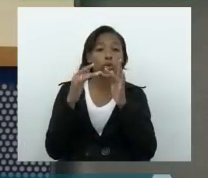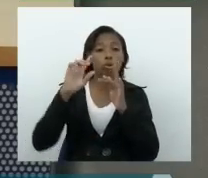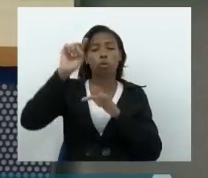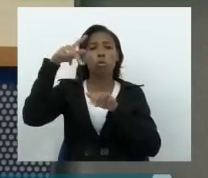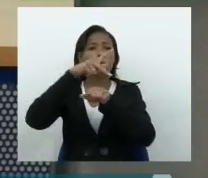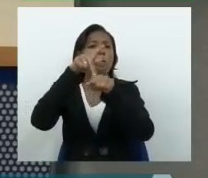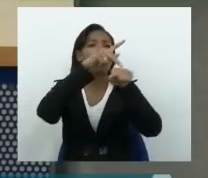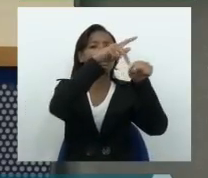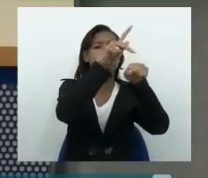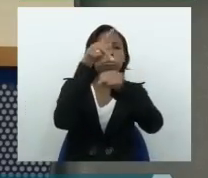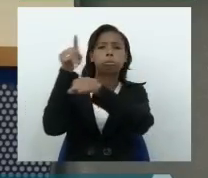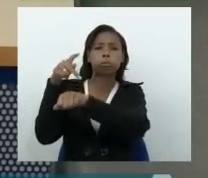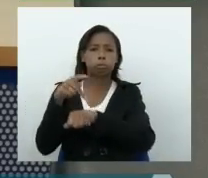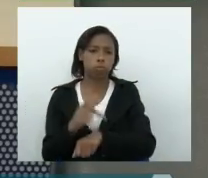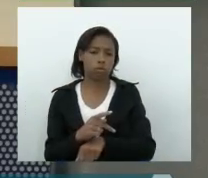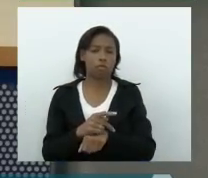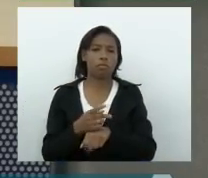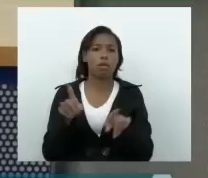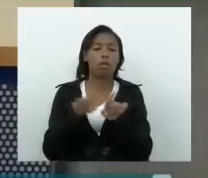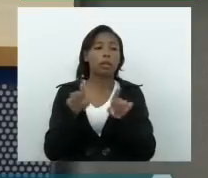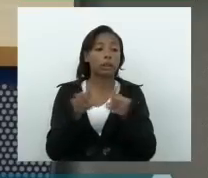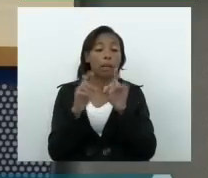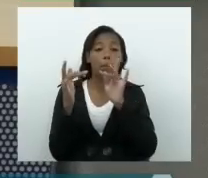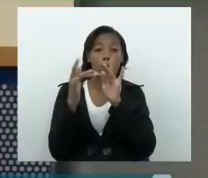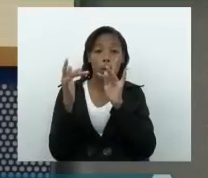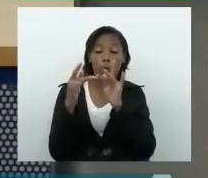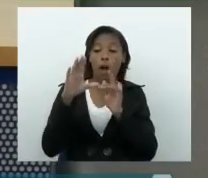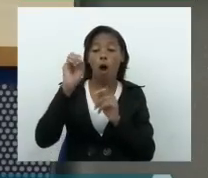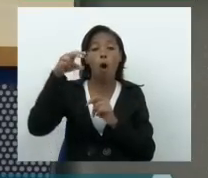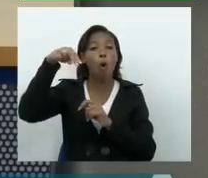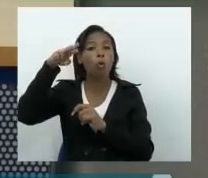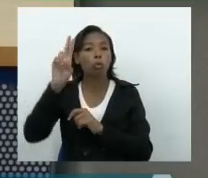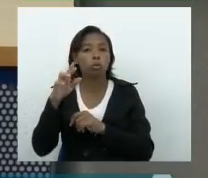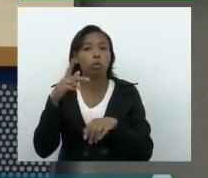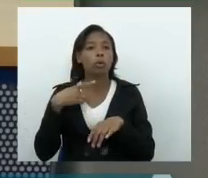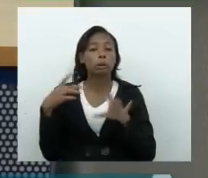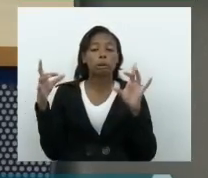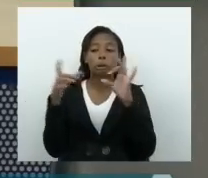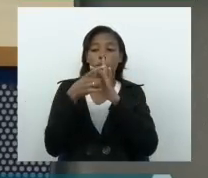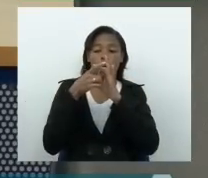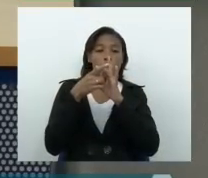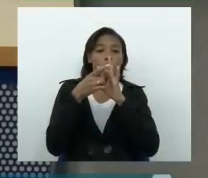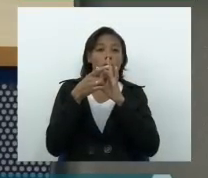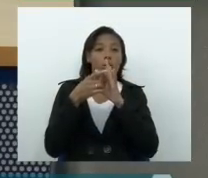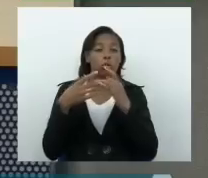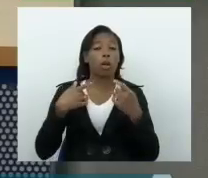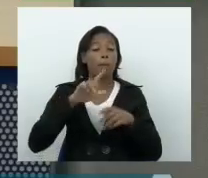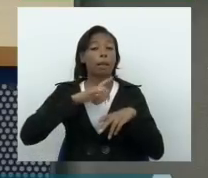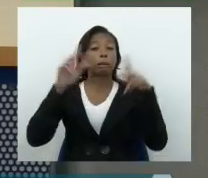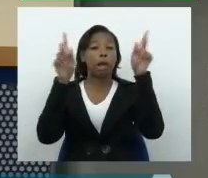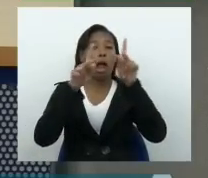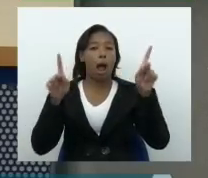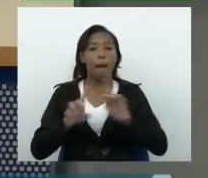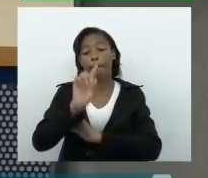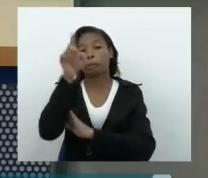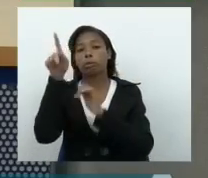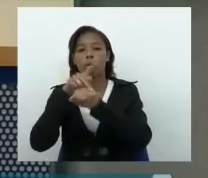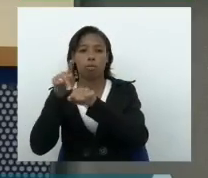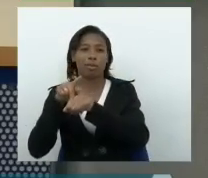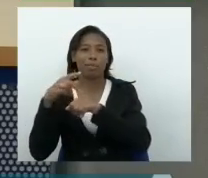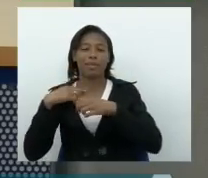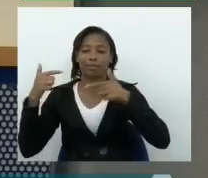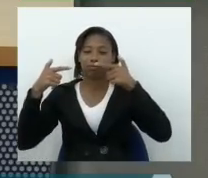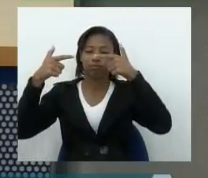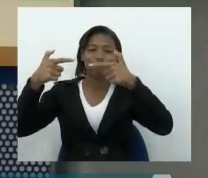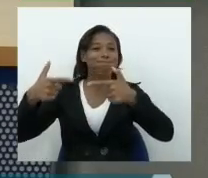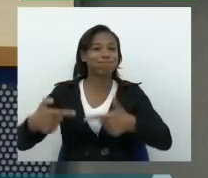com diversos outros países nórdicos. A ONU está congratulando a todos pela paz na Colômbia. E aqueles